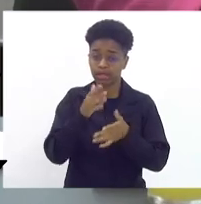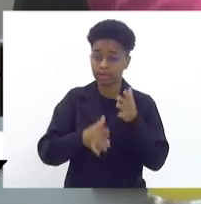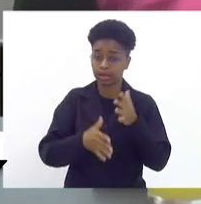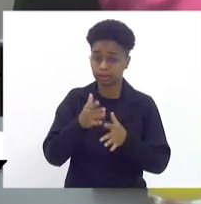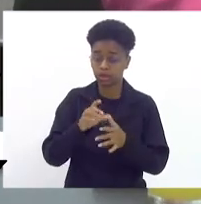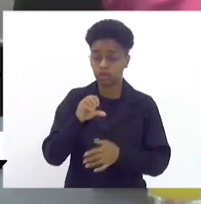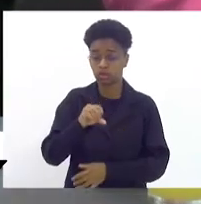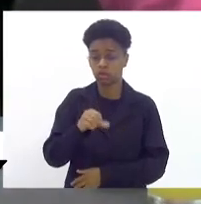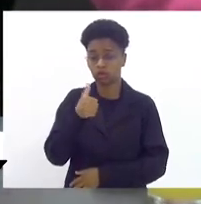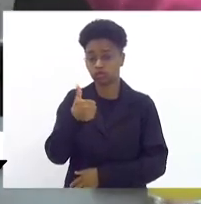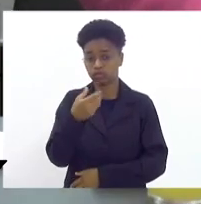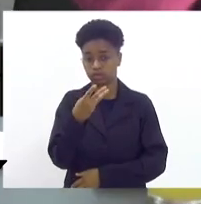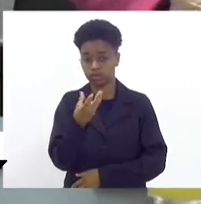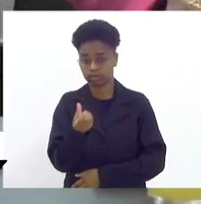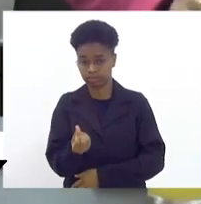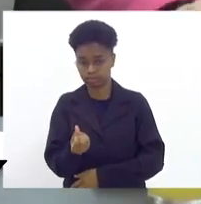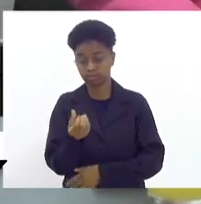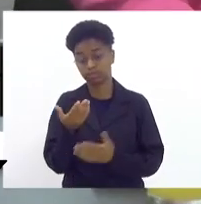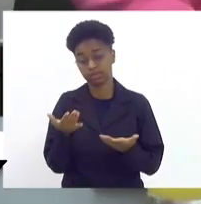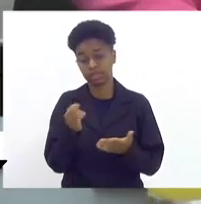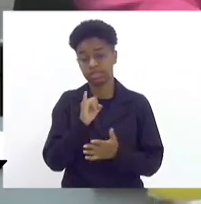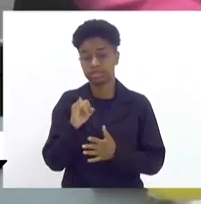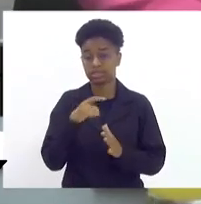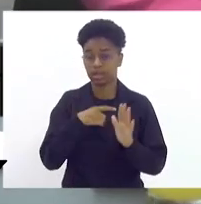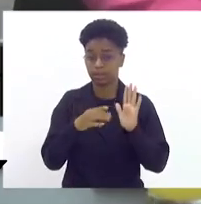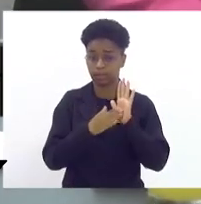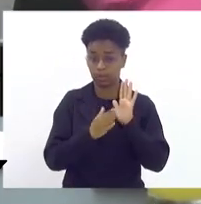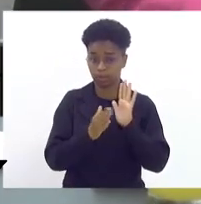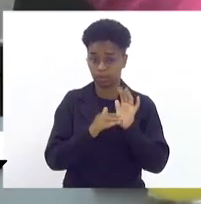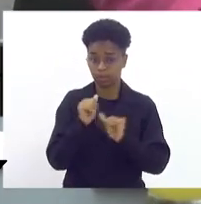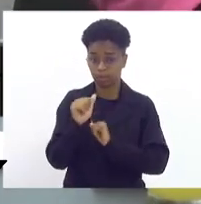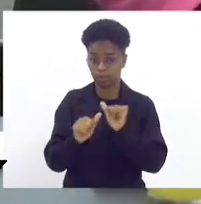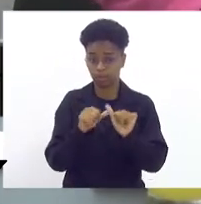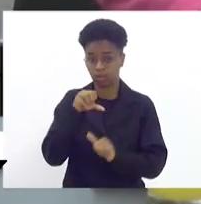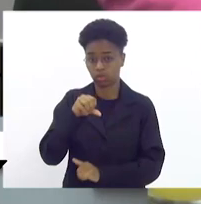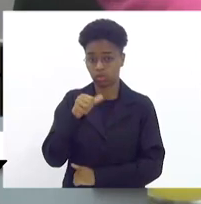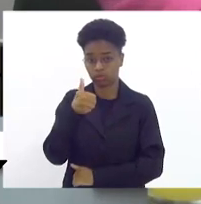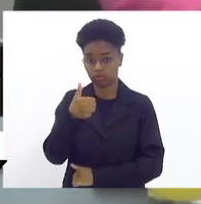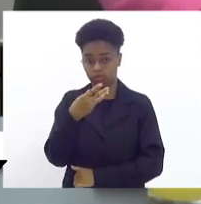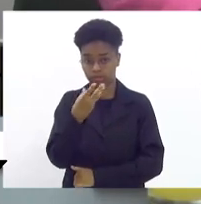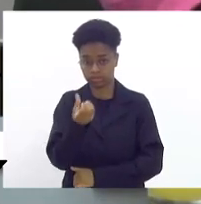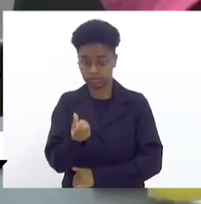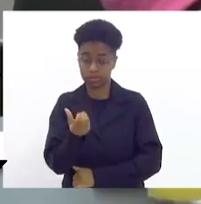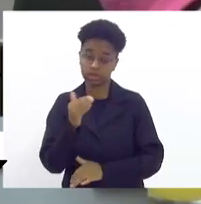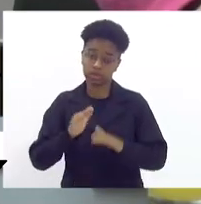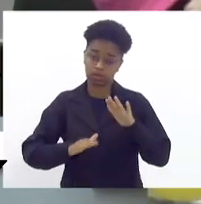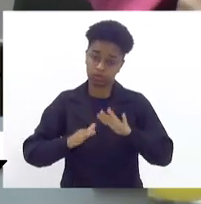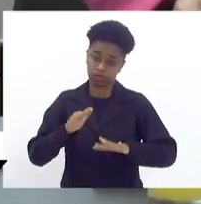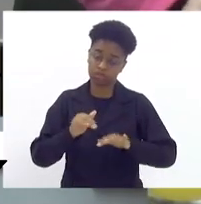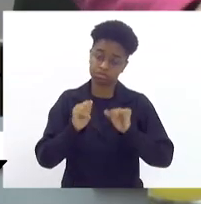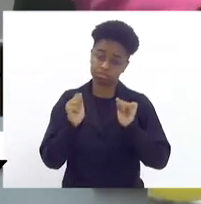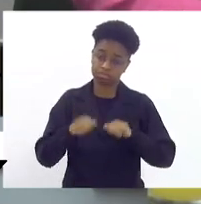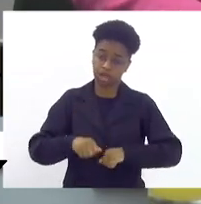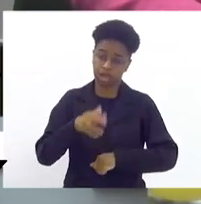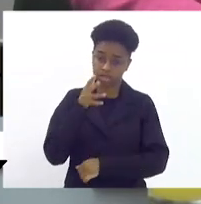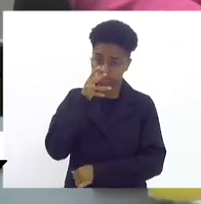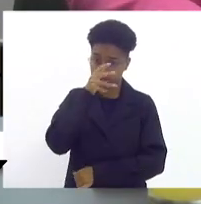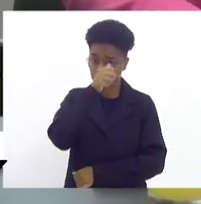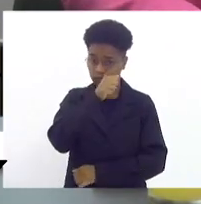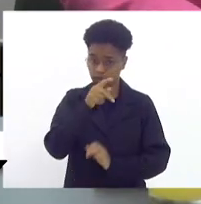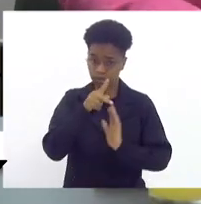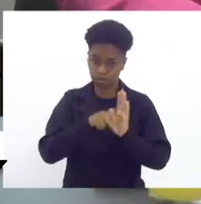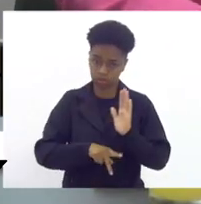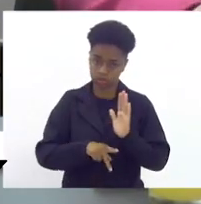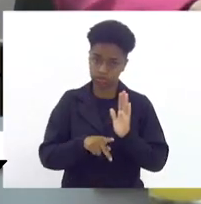a 9136. Então, se a gente propor uma modificação da 9136, talvez a gente possa salvar o projeto